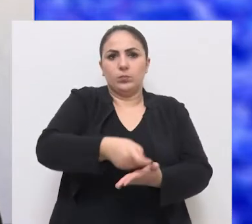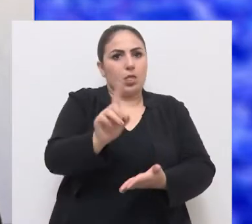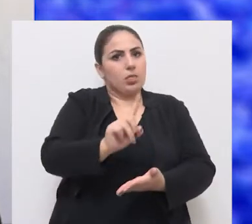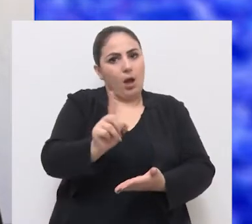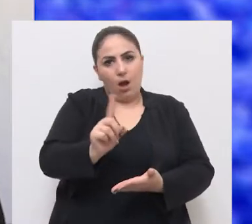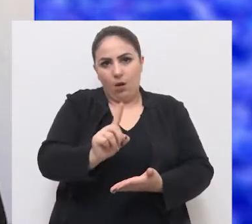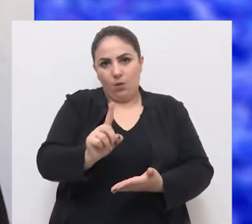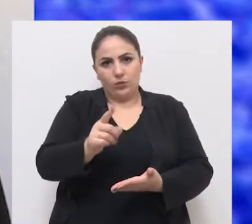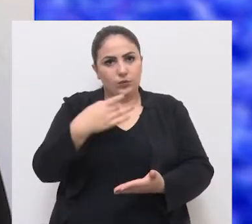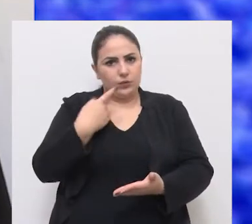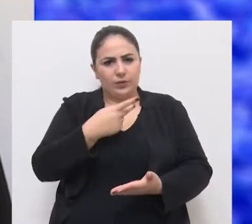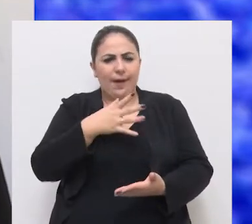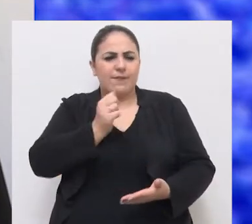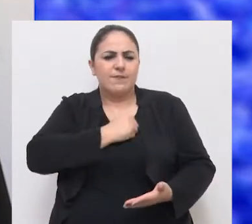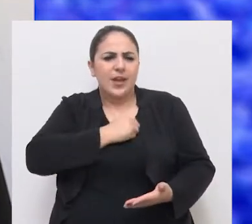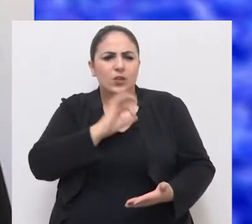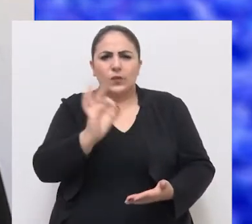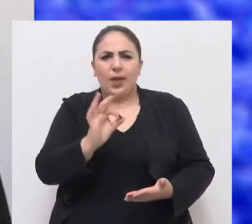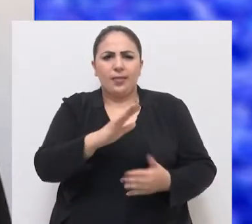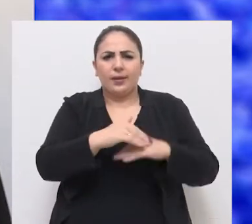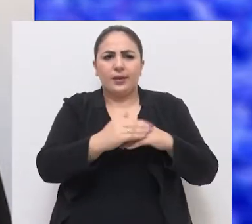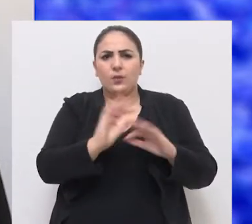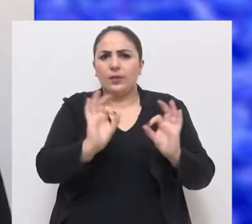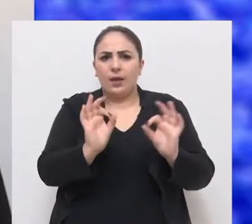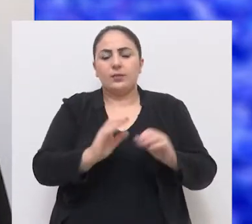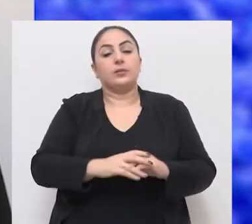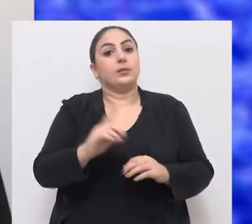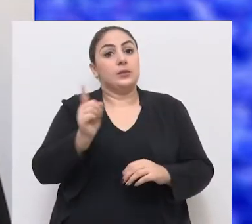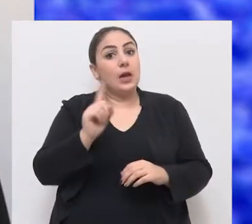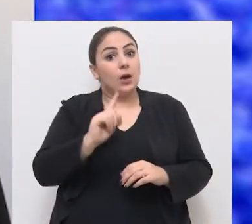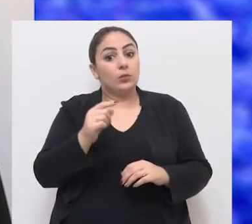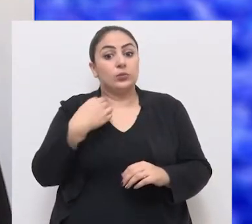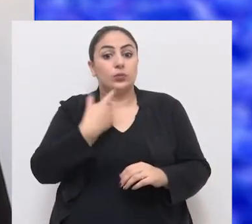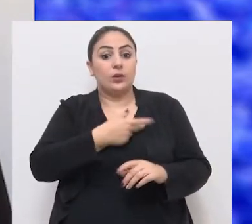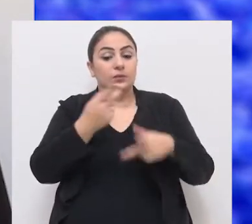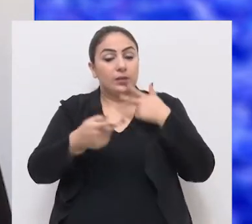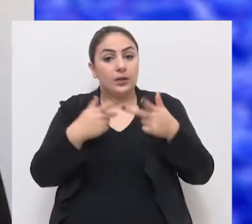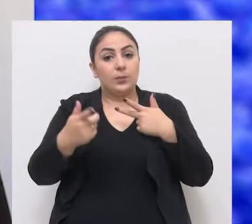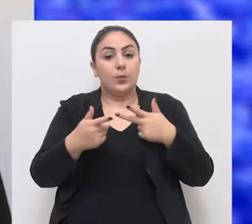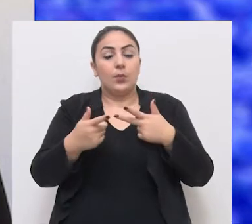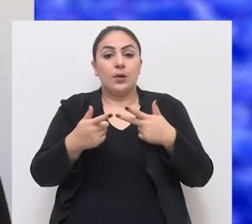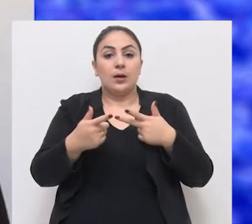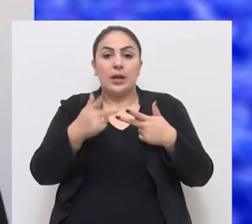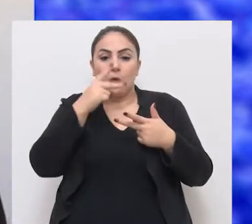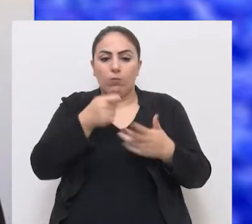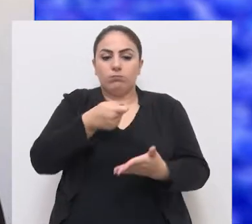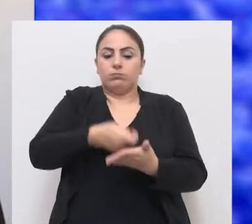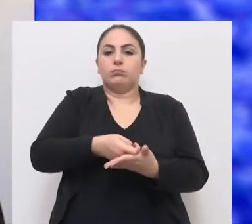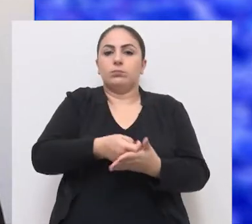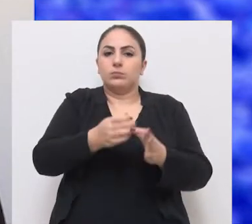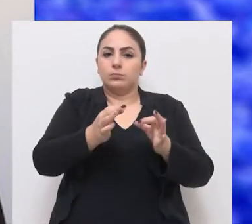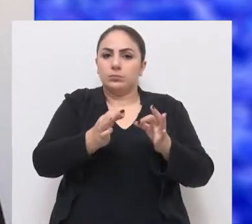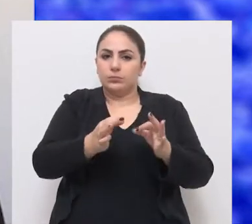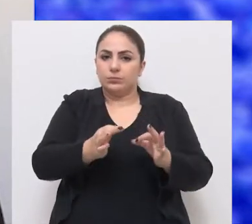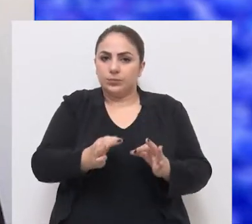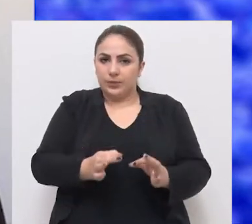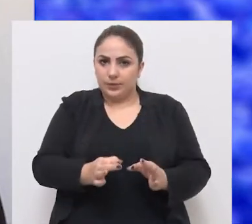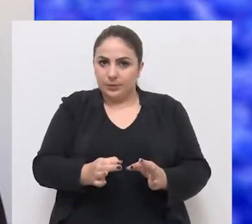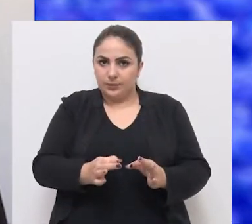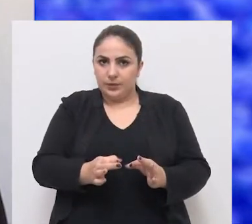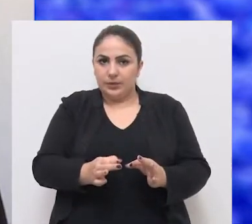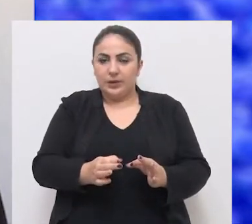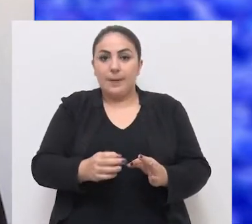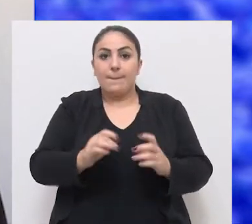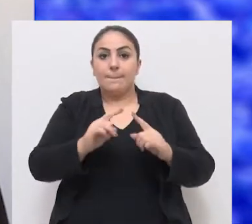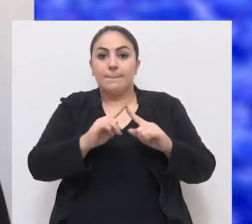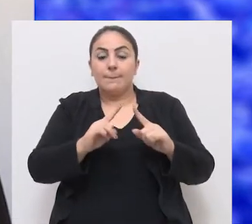imposição das coisas sem afeto, sem carinho, mas de uma autoridade firme com os filhos, sólida, né? Que